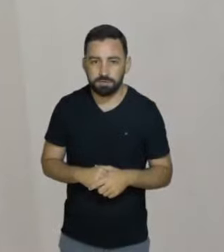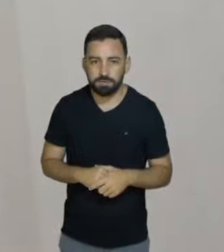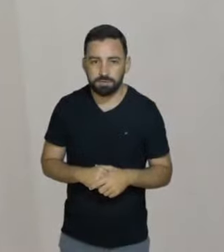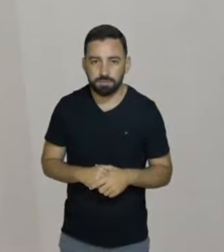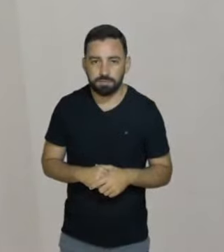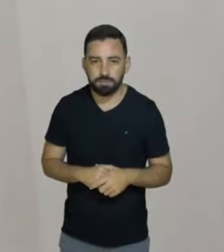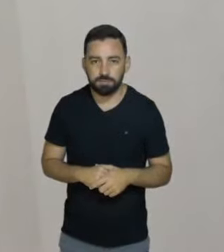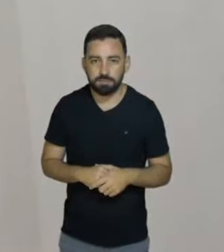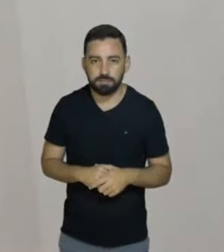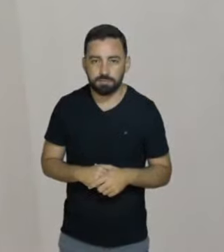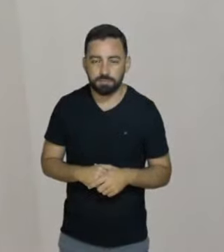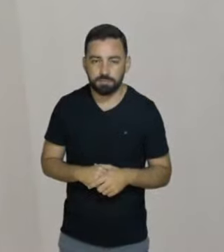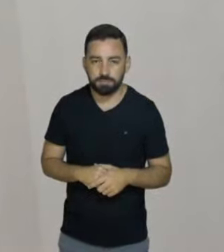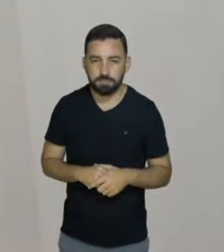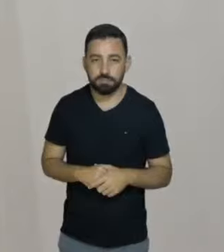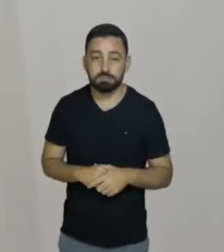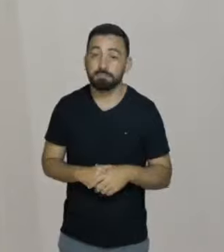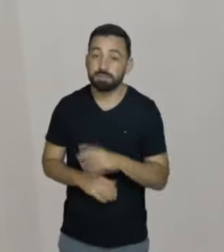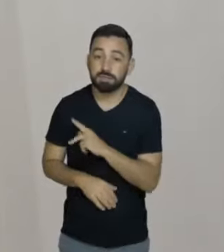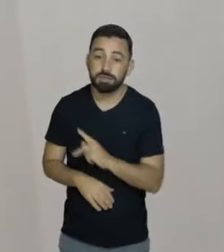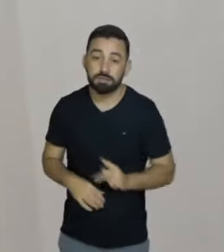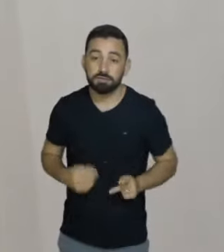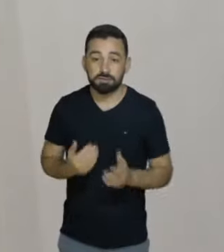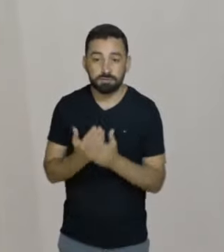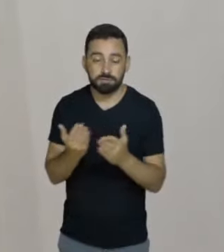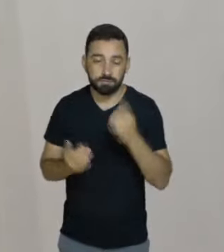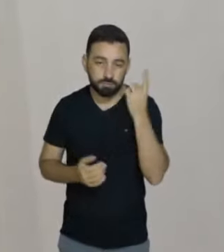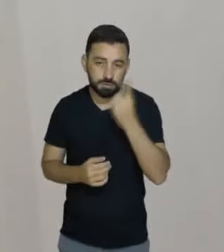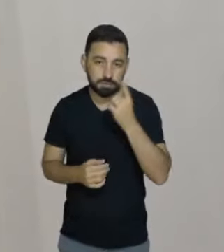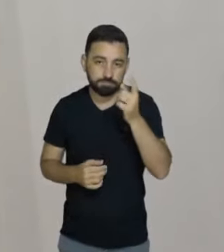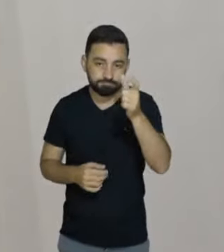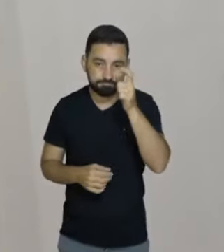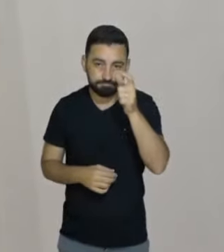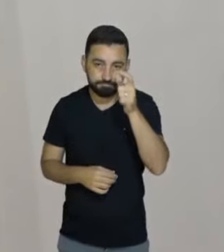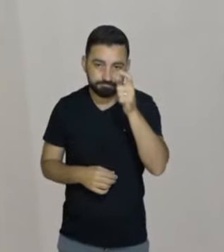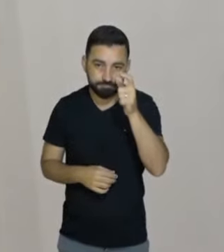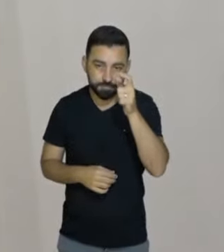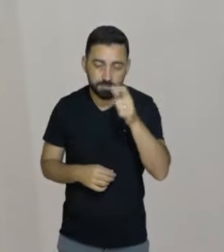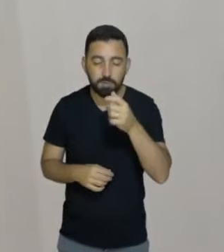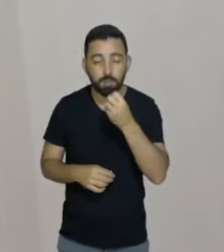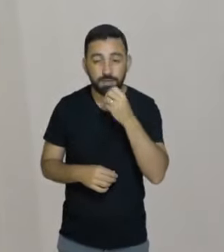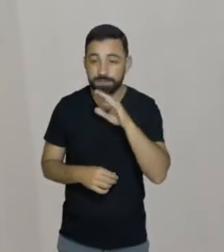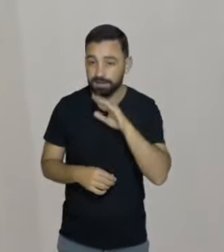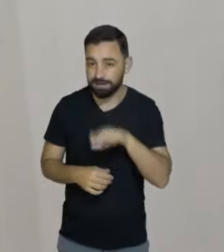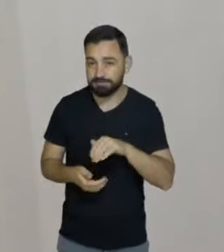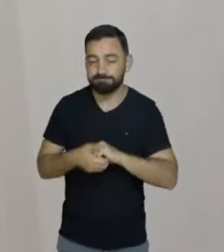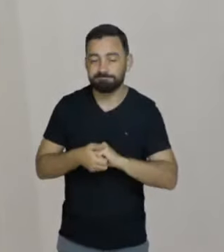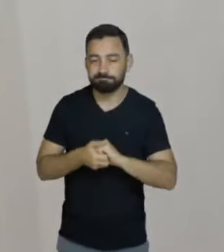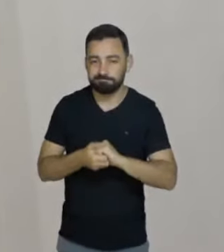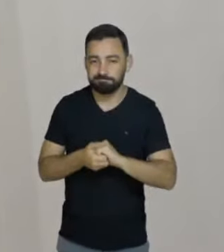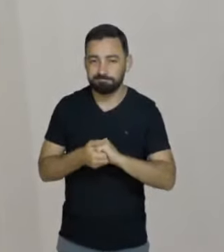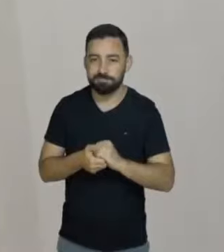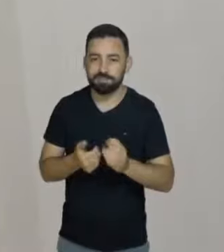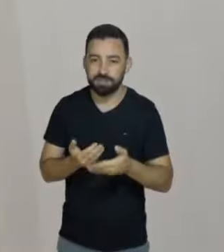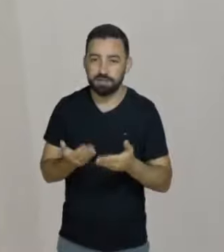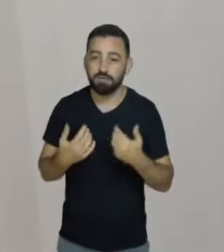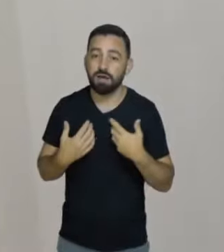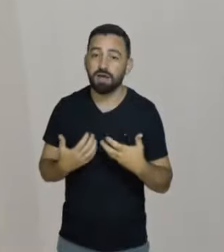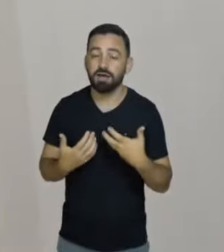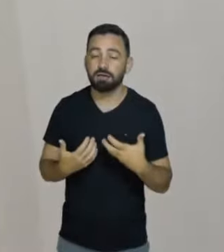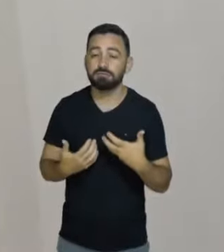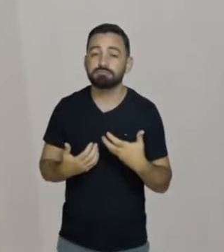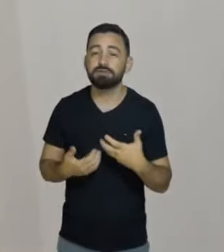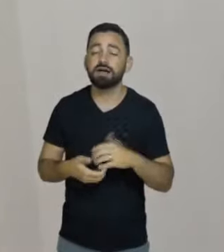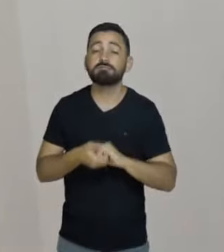Senhor presidente, demais deputados que nos acompanham, nosso boa tarde, os cumprimentos. Quero aqui fazer uma saudação